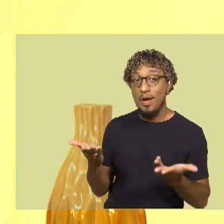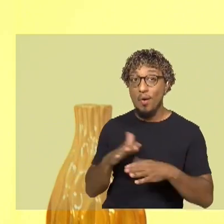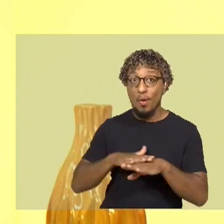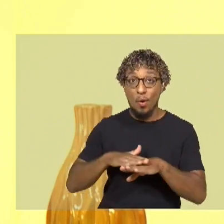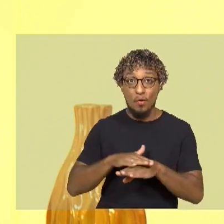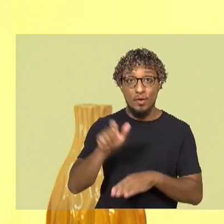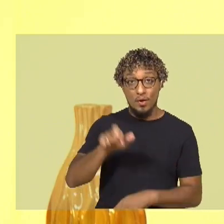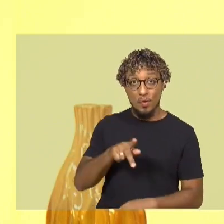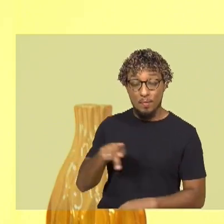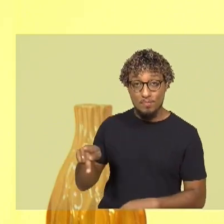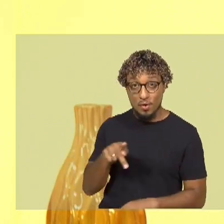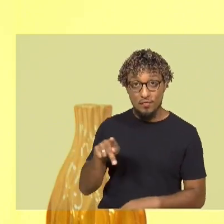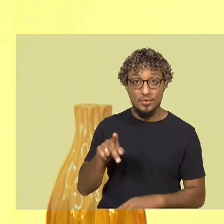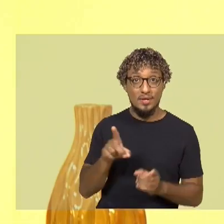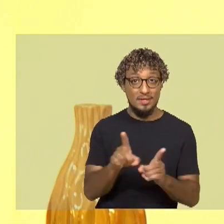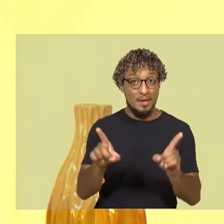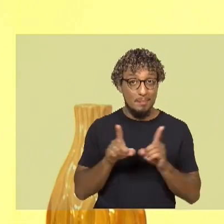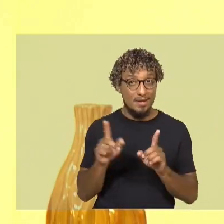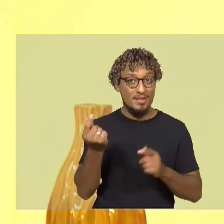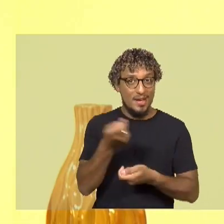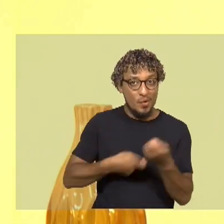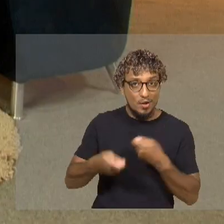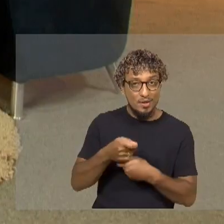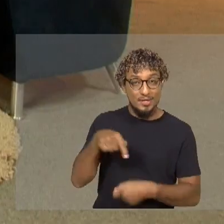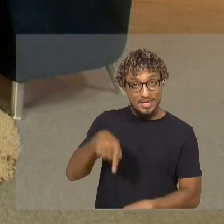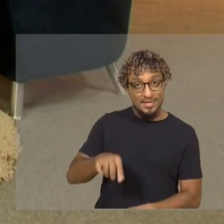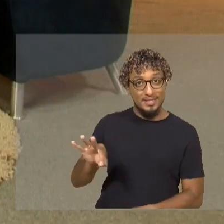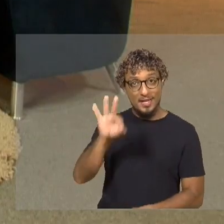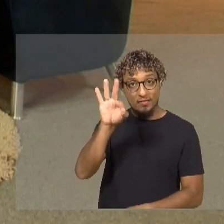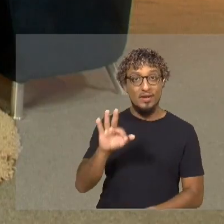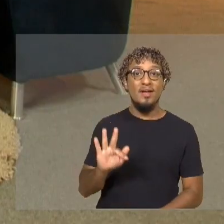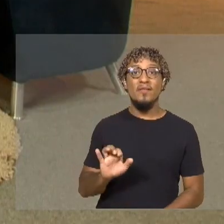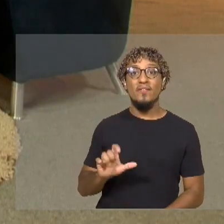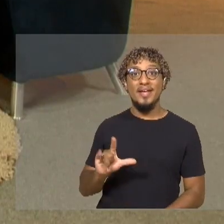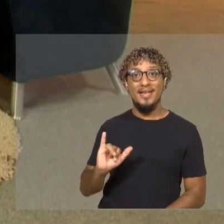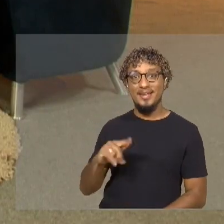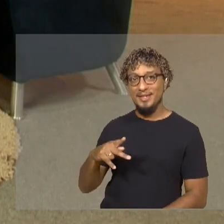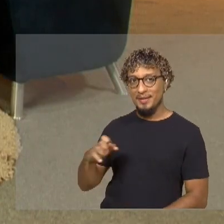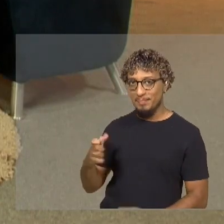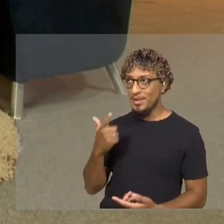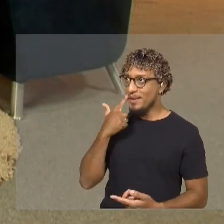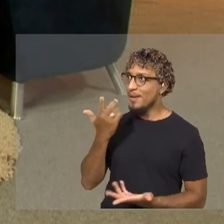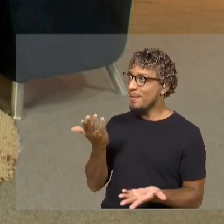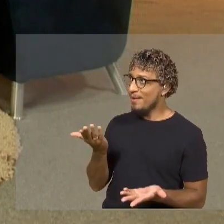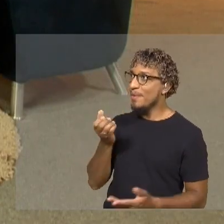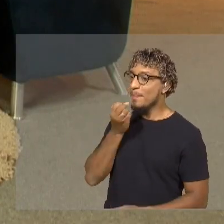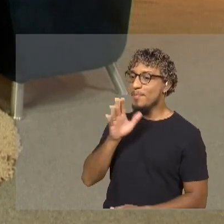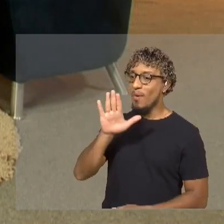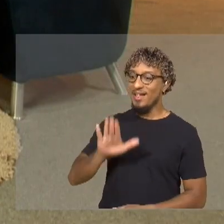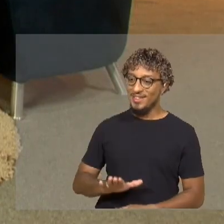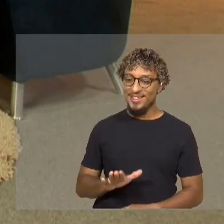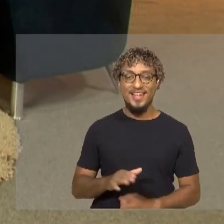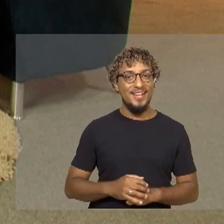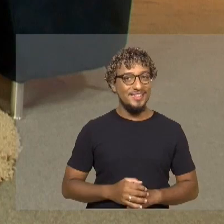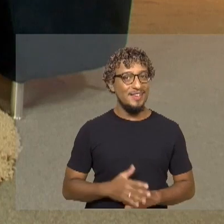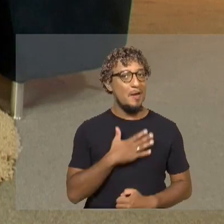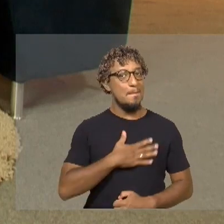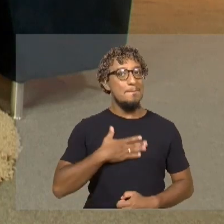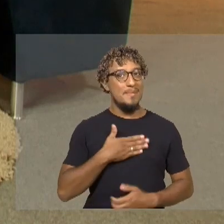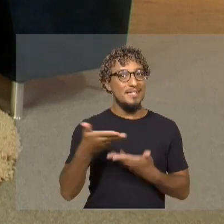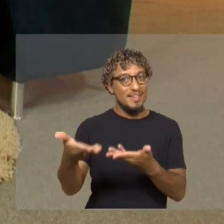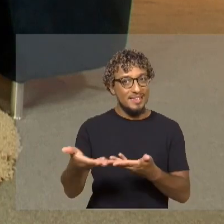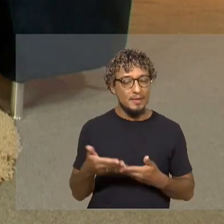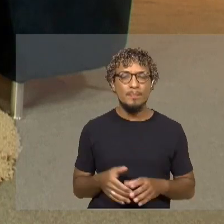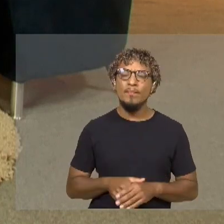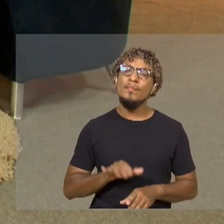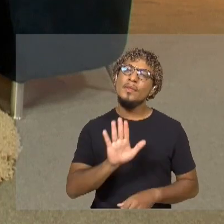de Economia aqui da UFMA, o professor Felipe de Holanda. Boa tarde, professor. Boa tarde. É um prazer recebê-lo aqui. Para a gente começar, eu queria